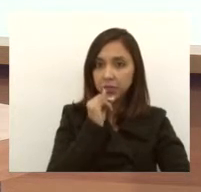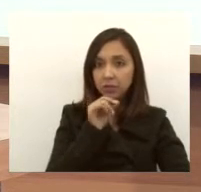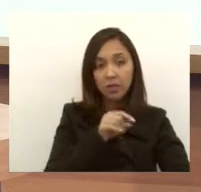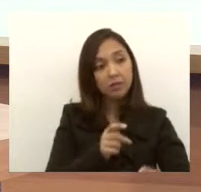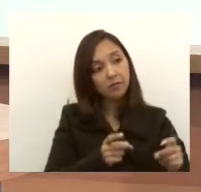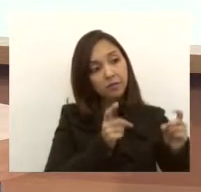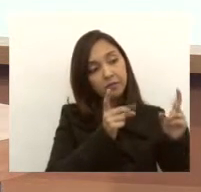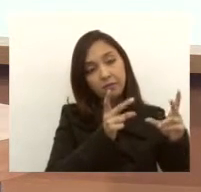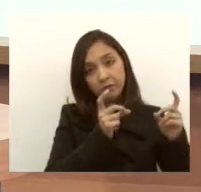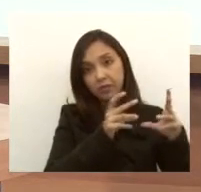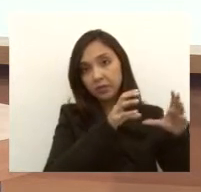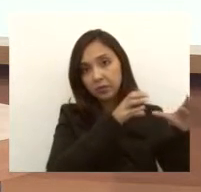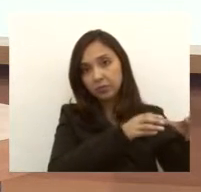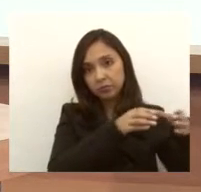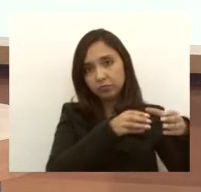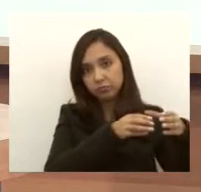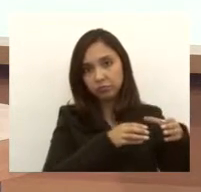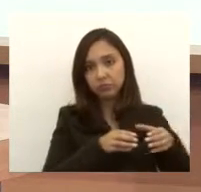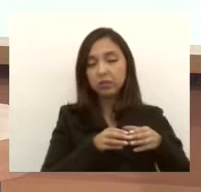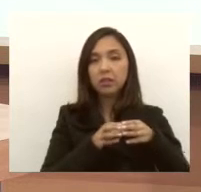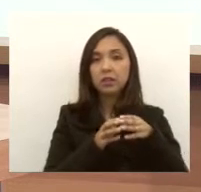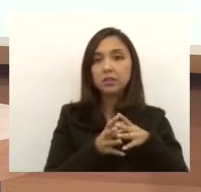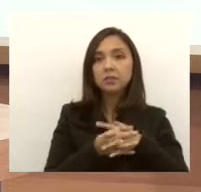unidades habitacionais, apartamentos, por